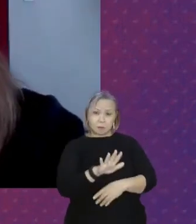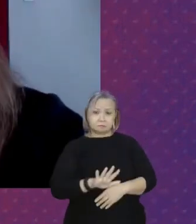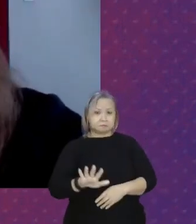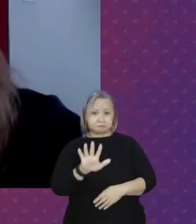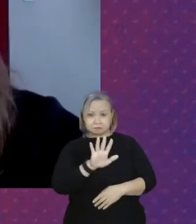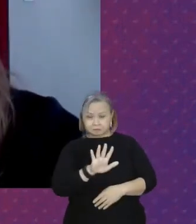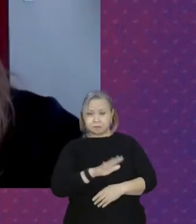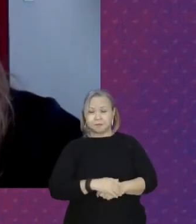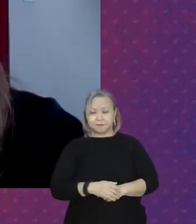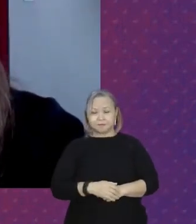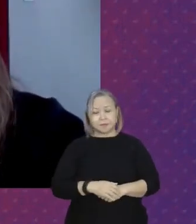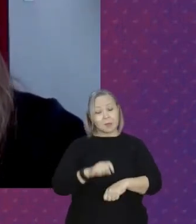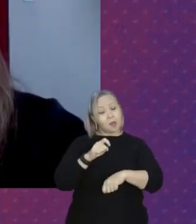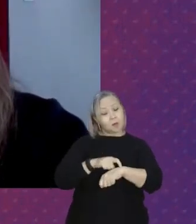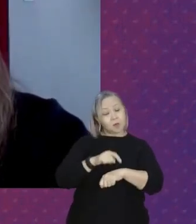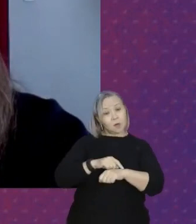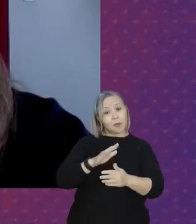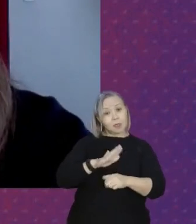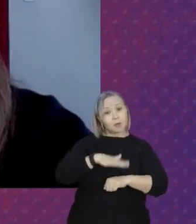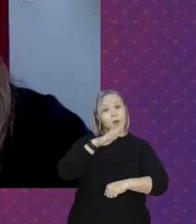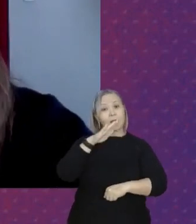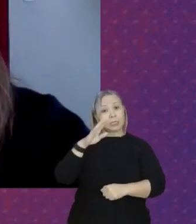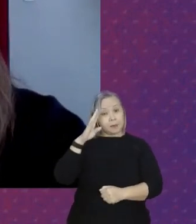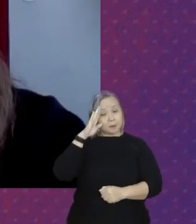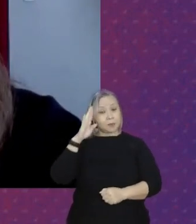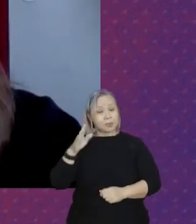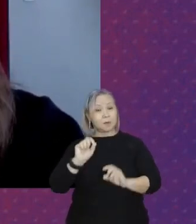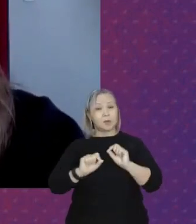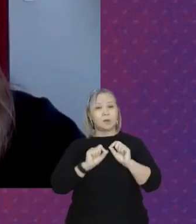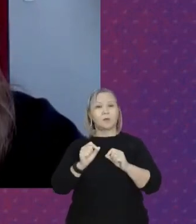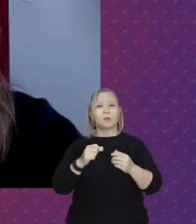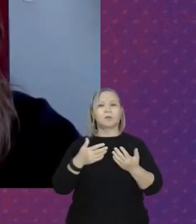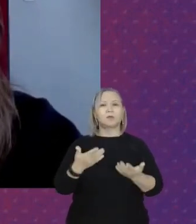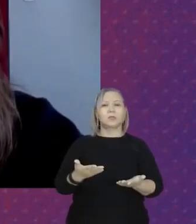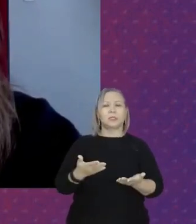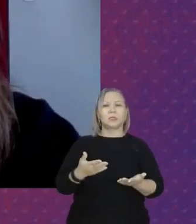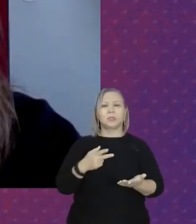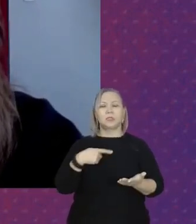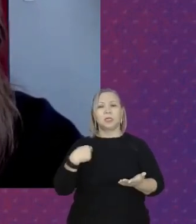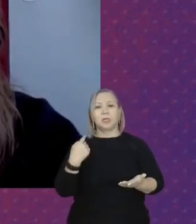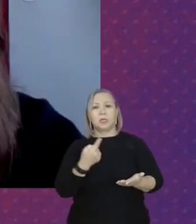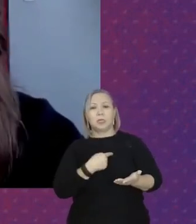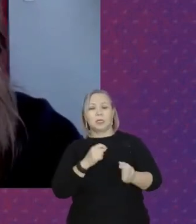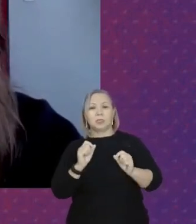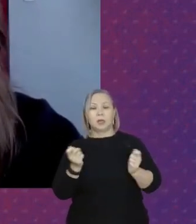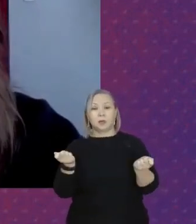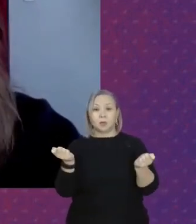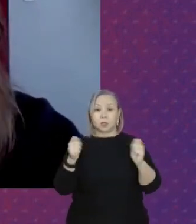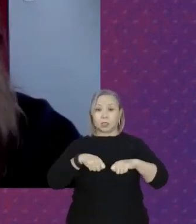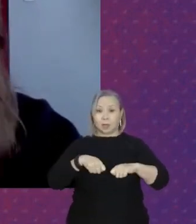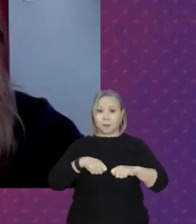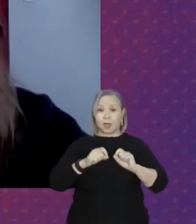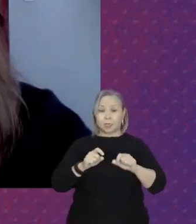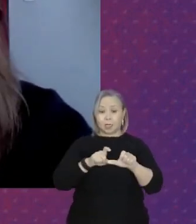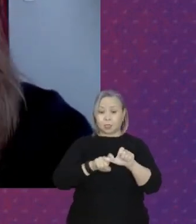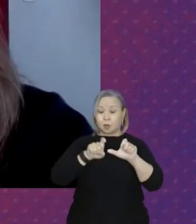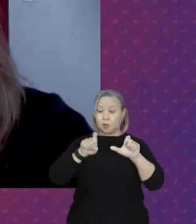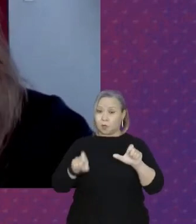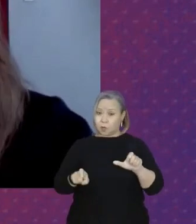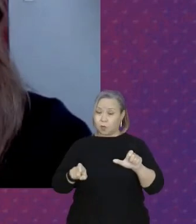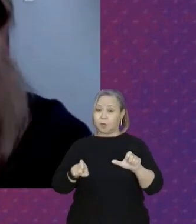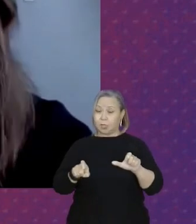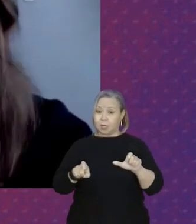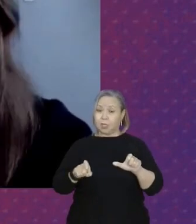Em alguns momentos mais, justamente quando a gente está com as nossas capacidades de autonomia, por